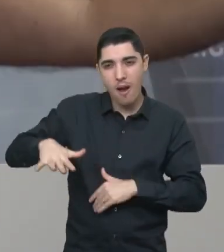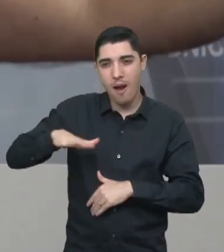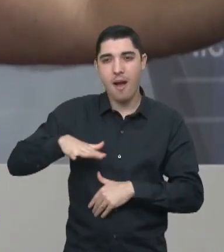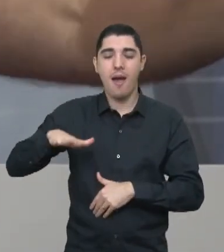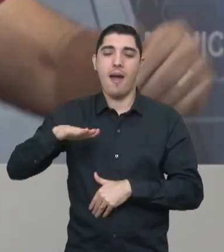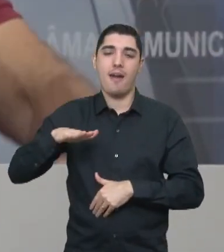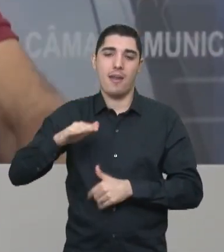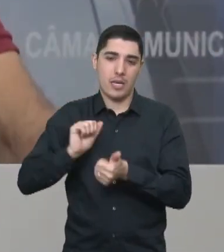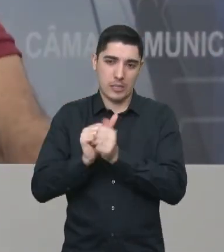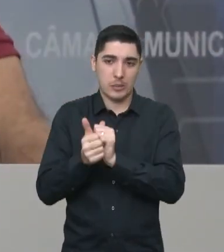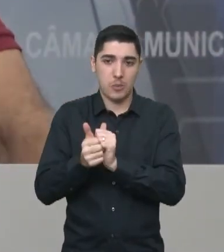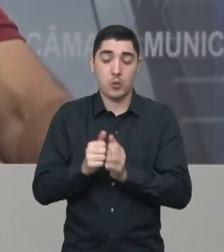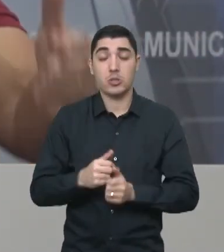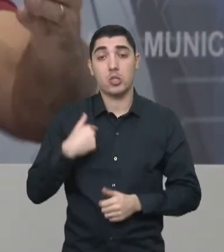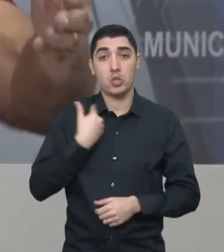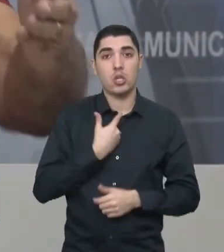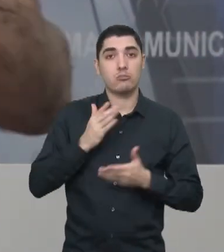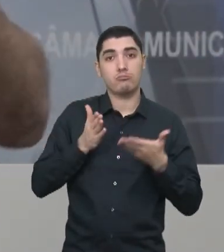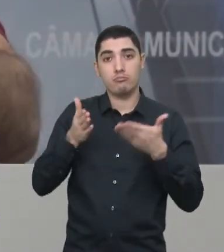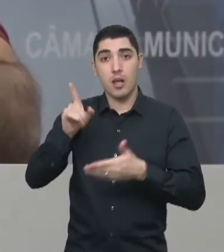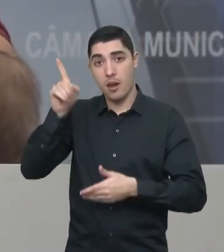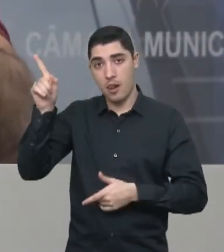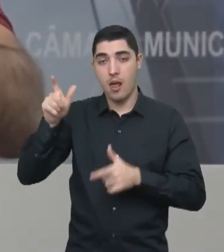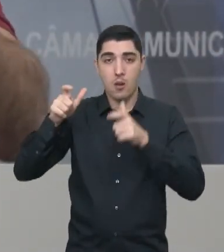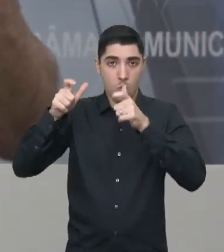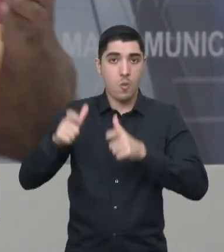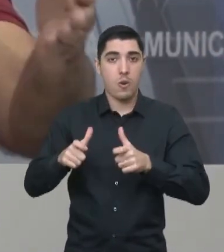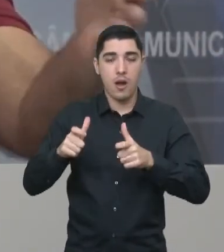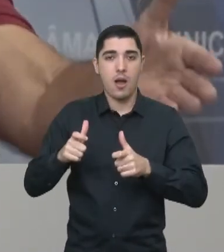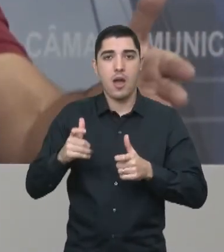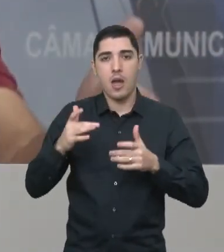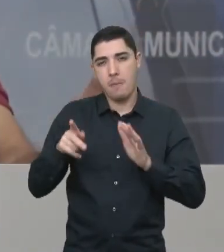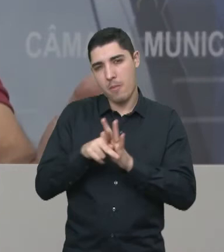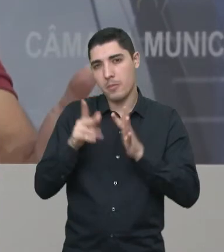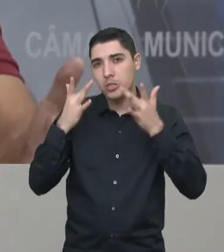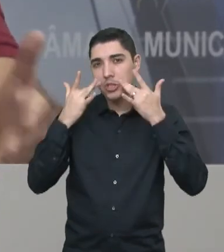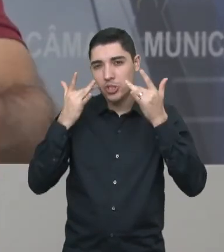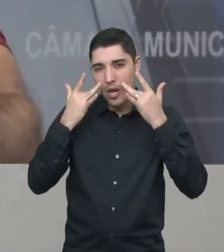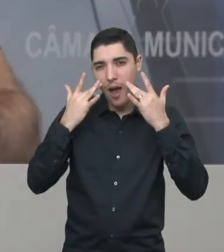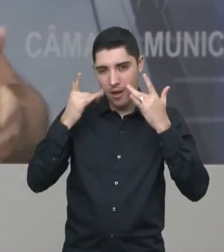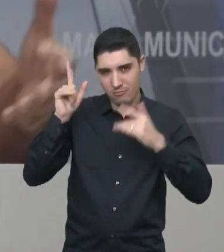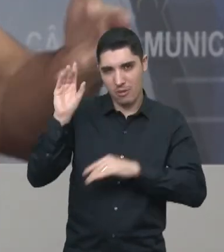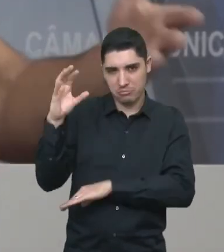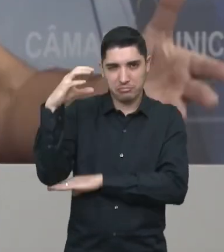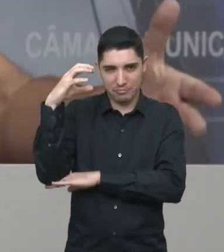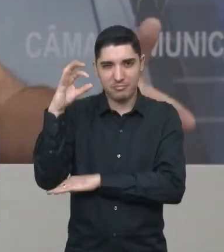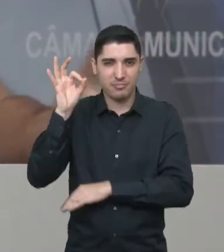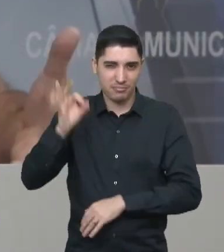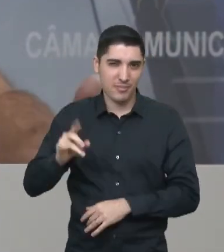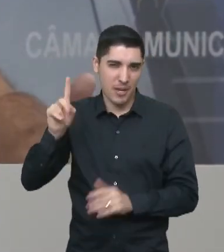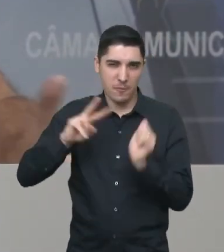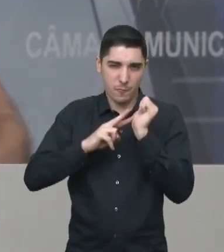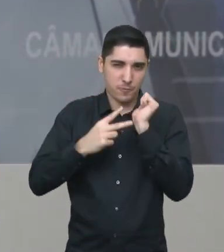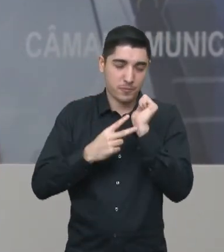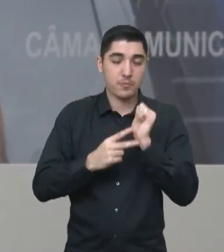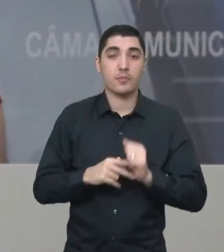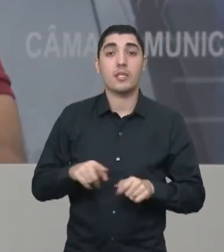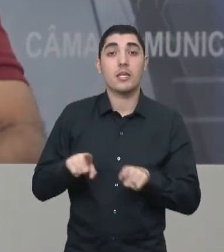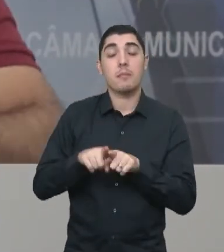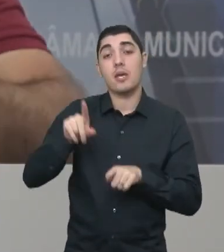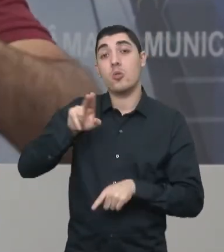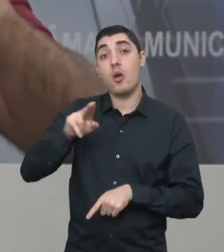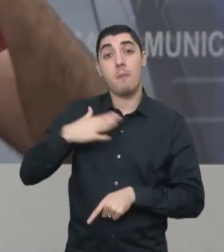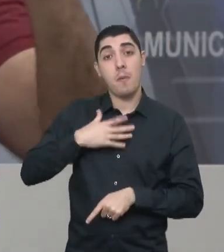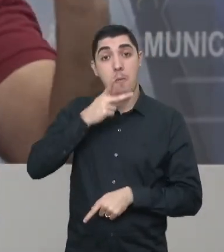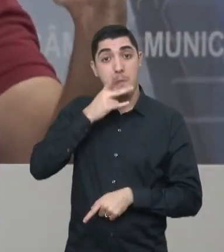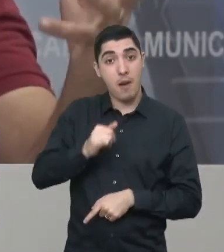Nós estivemos lá no Teatrão, ginásio professor Ney Rodrigues, meu pai, que é o nome do Teatrão, né?